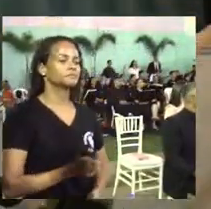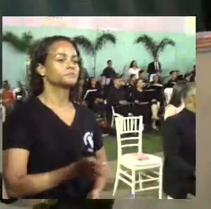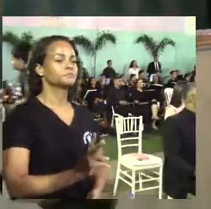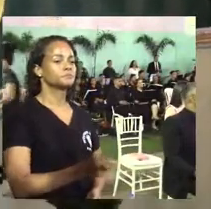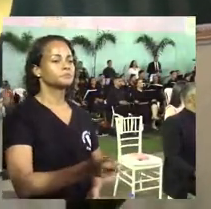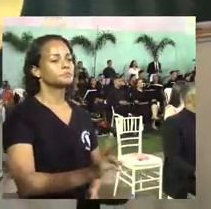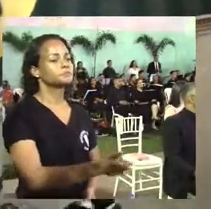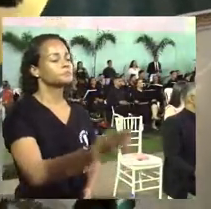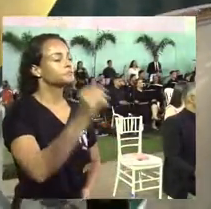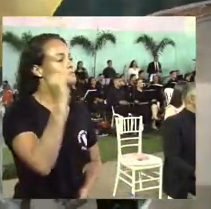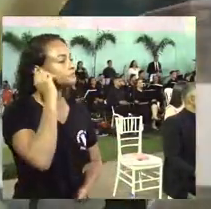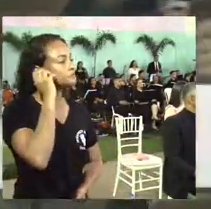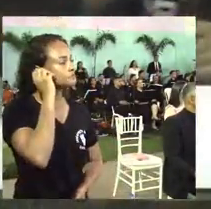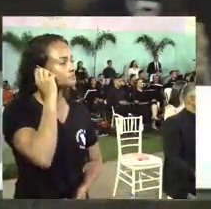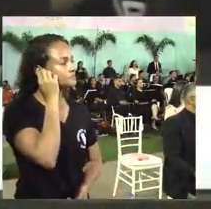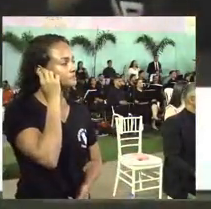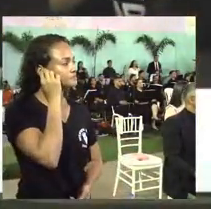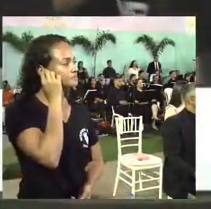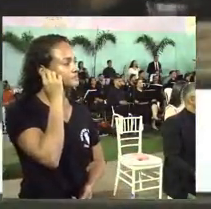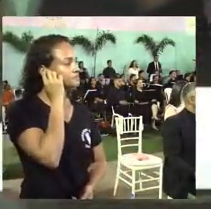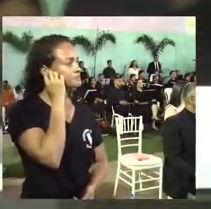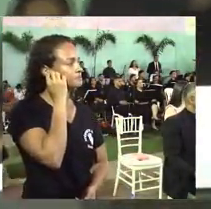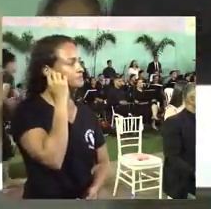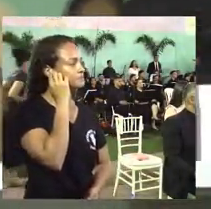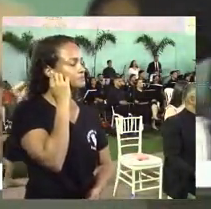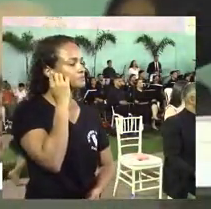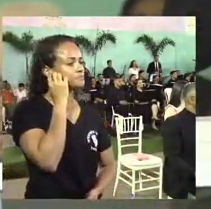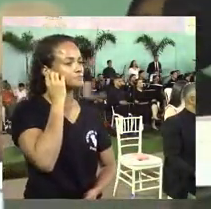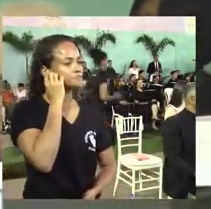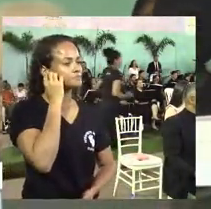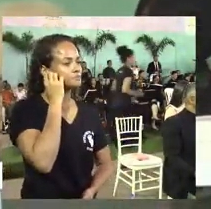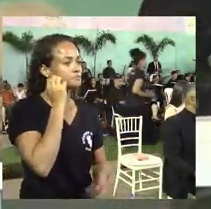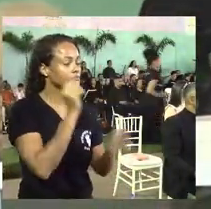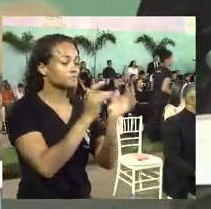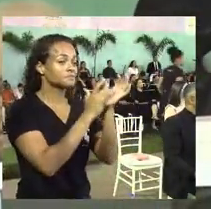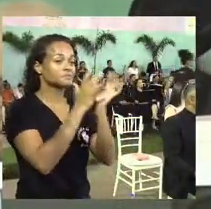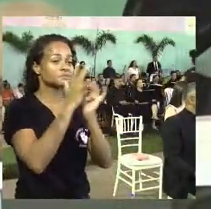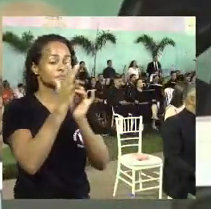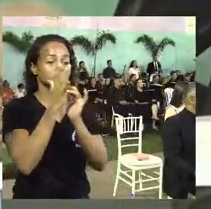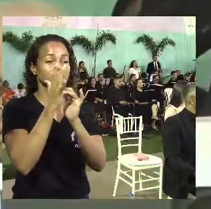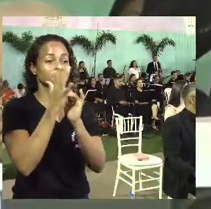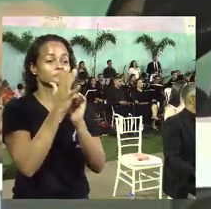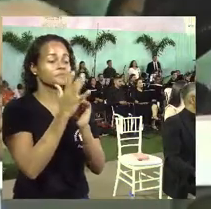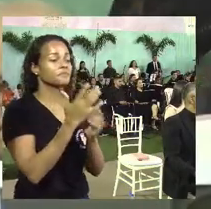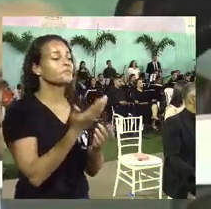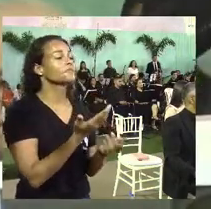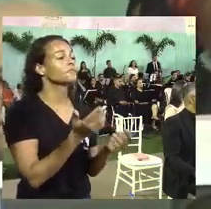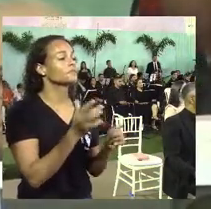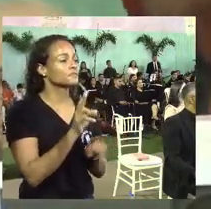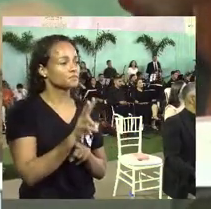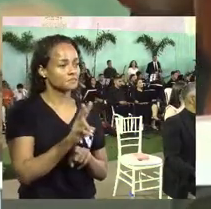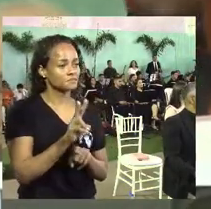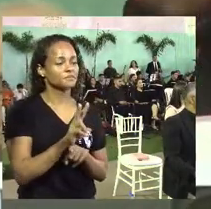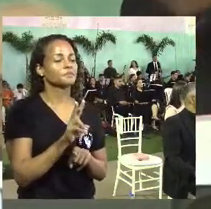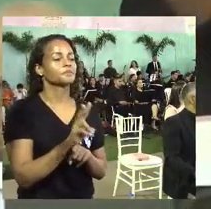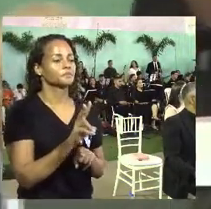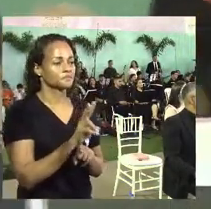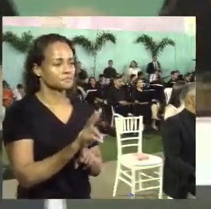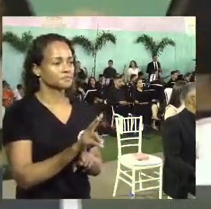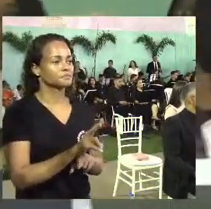está nas mãos está nas mãos está